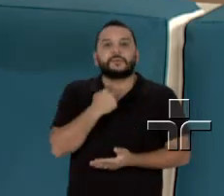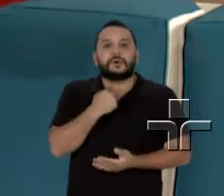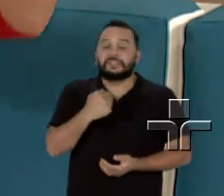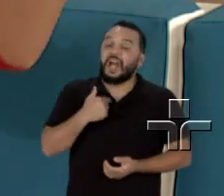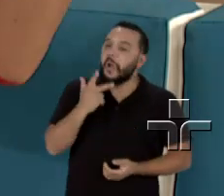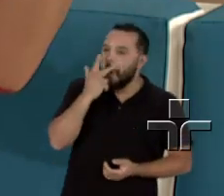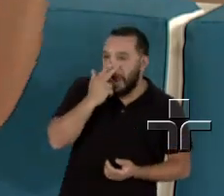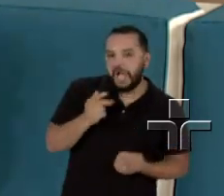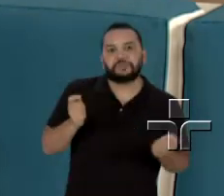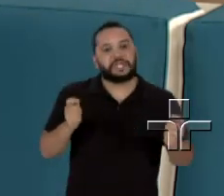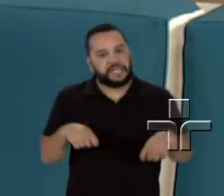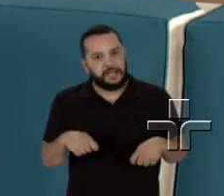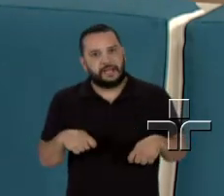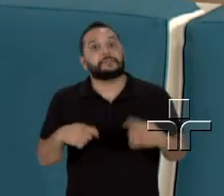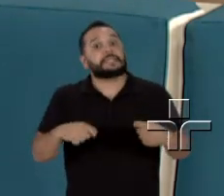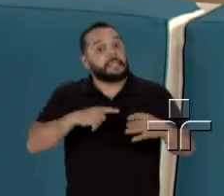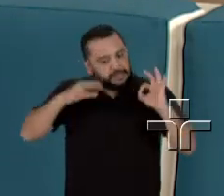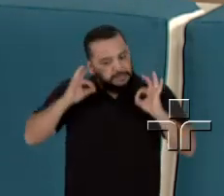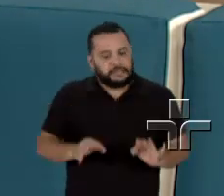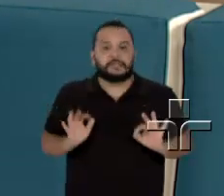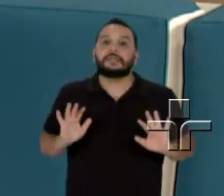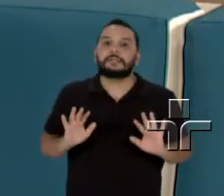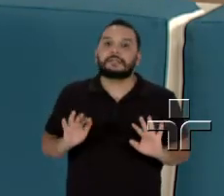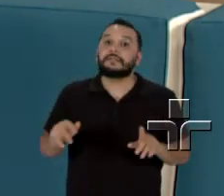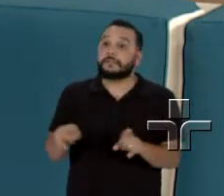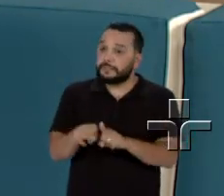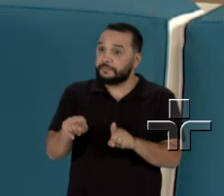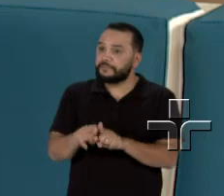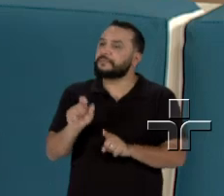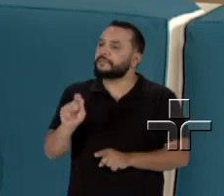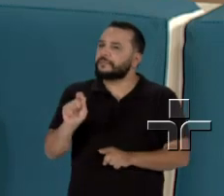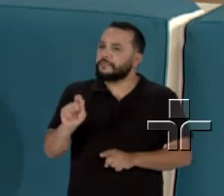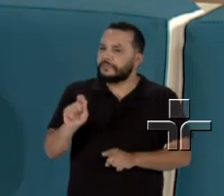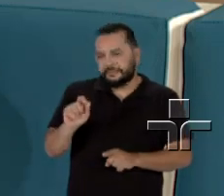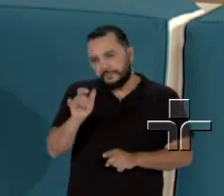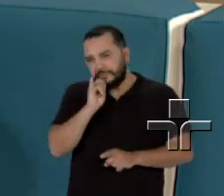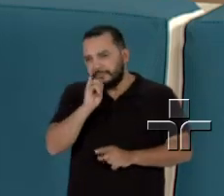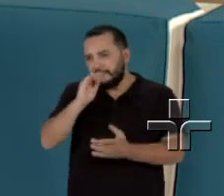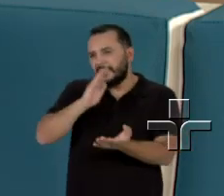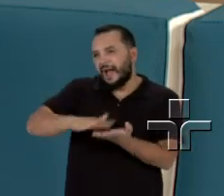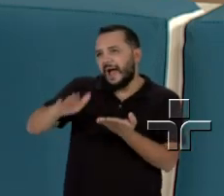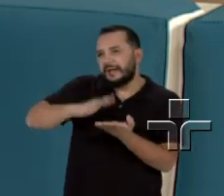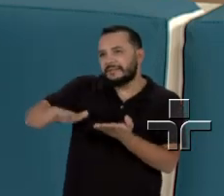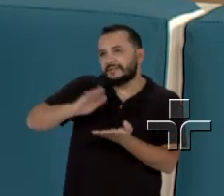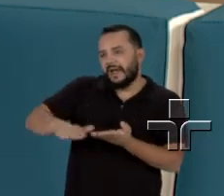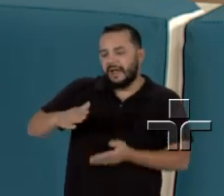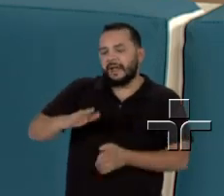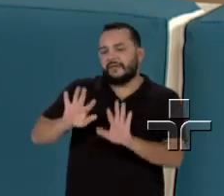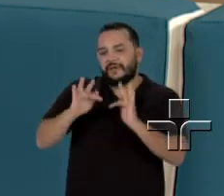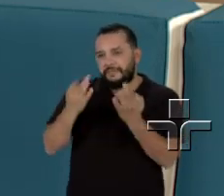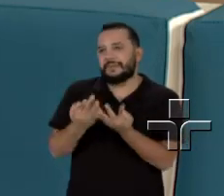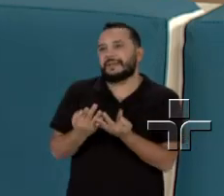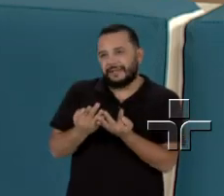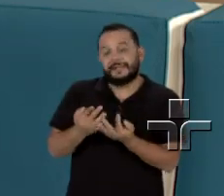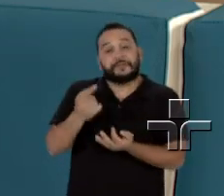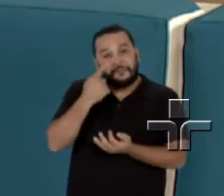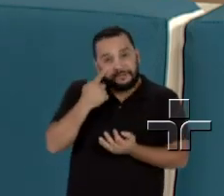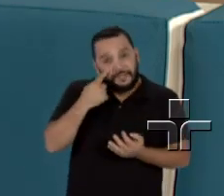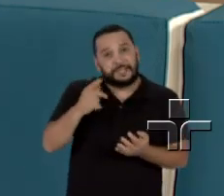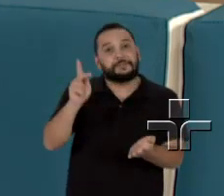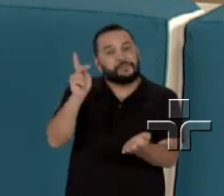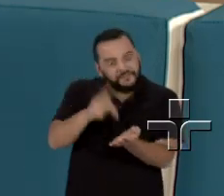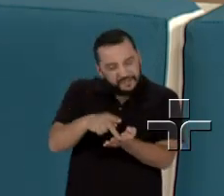ah eu acho que vai dar tem que ter certeza e outra coisa também na hora de gastar com a família e ver se realmente